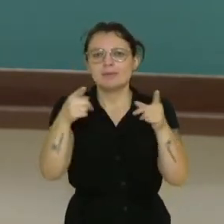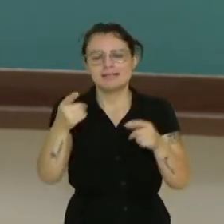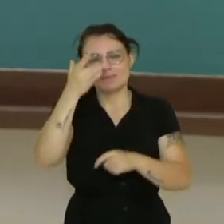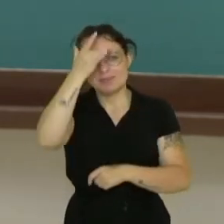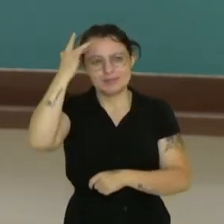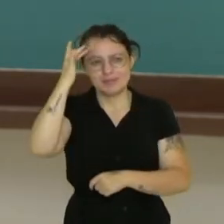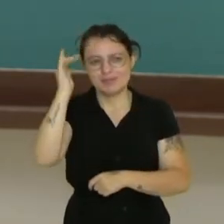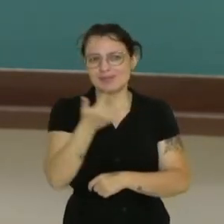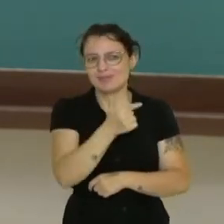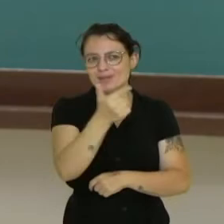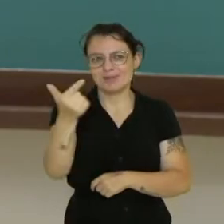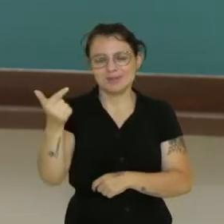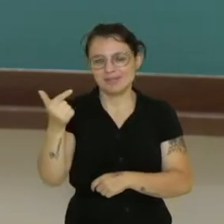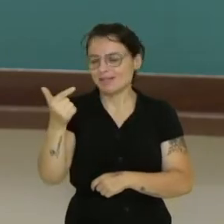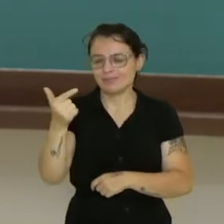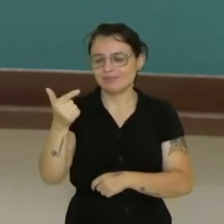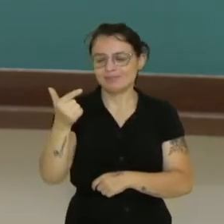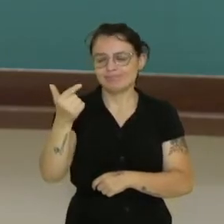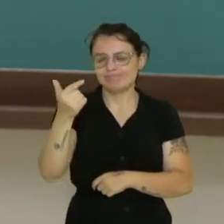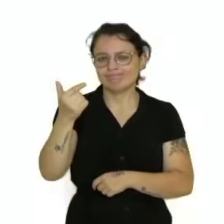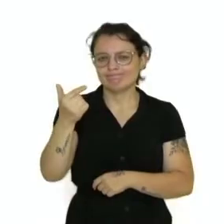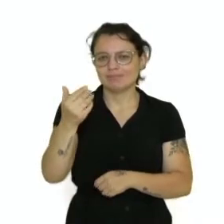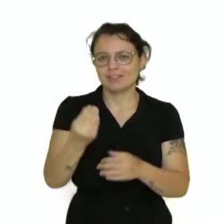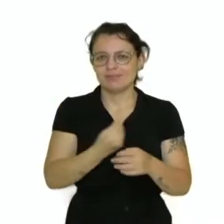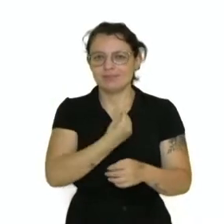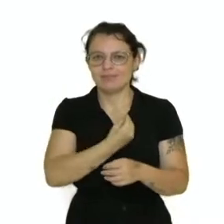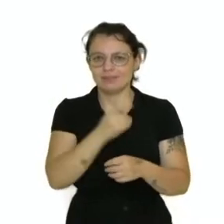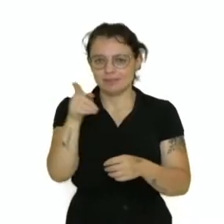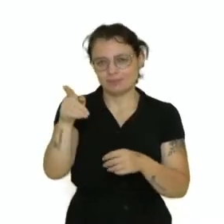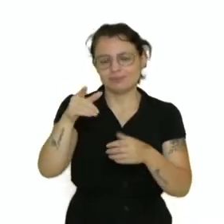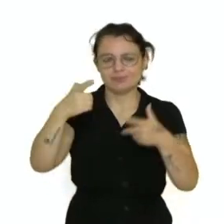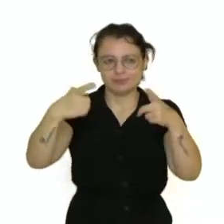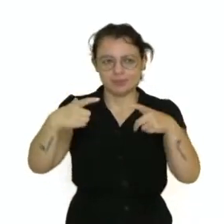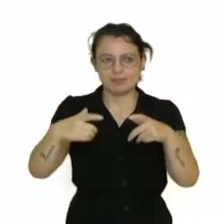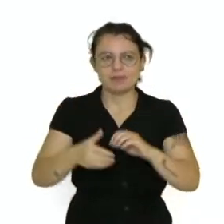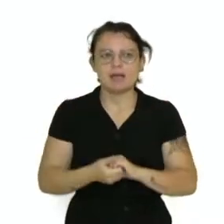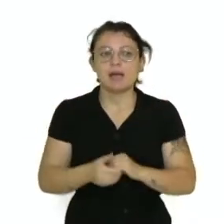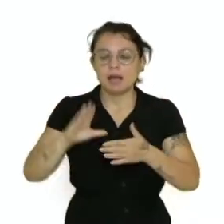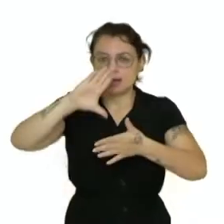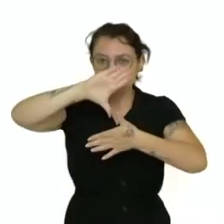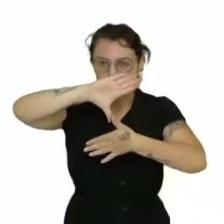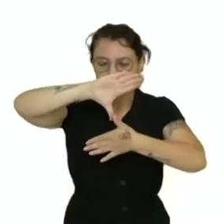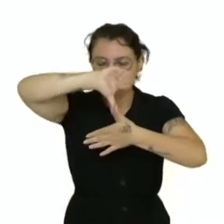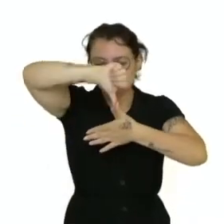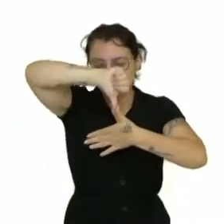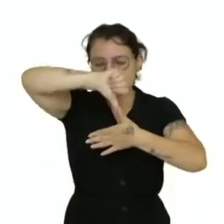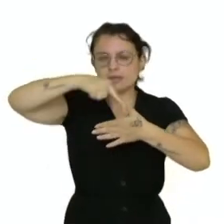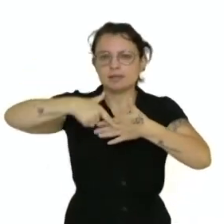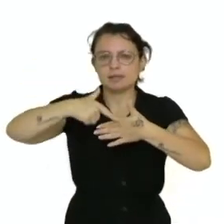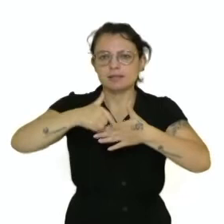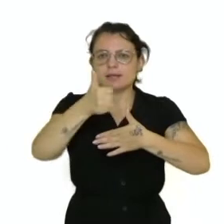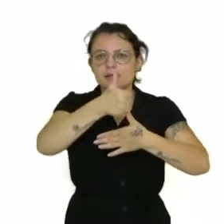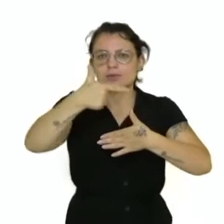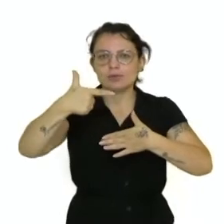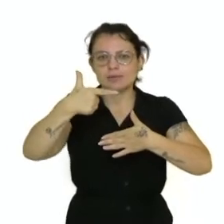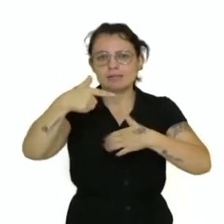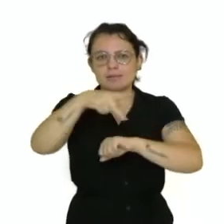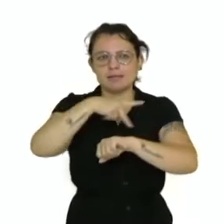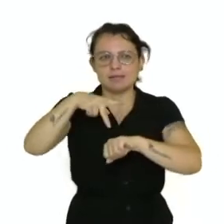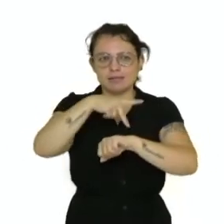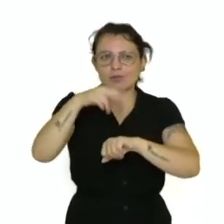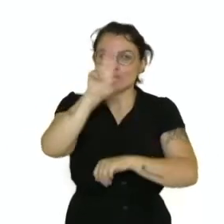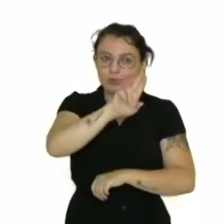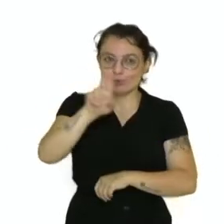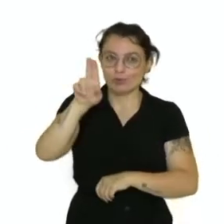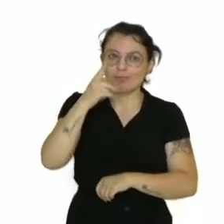povo vivendo naquela região. A América do Sul tem 12 países. Brasil, Uruguai,